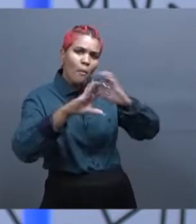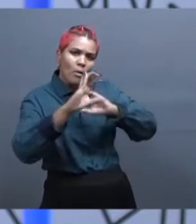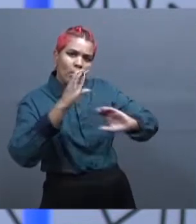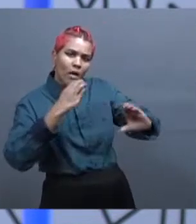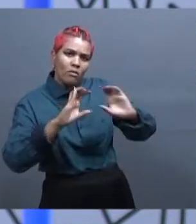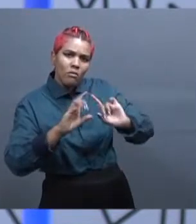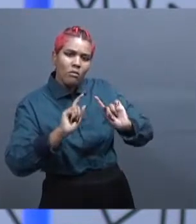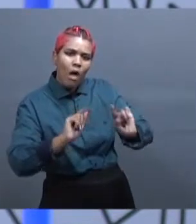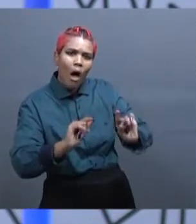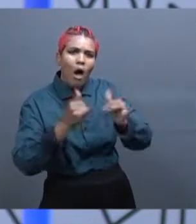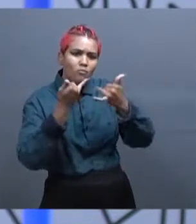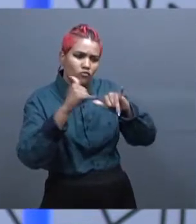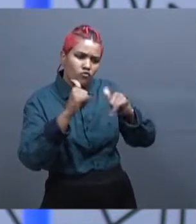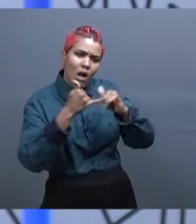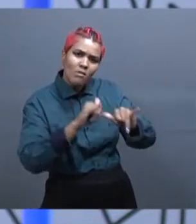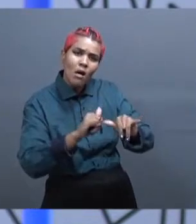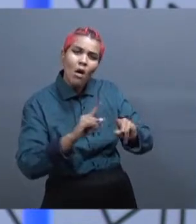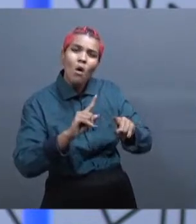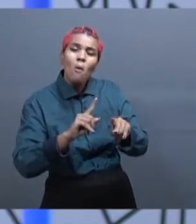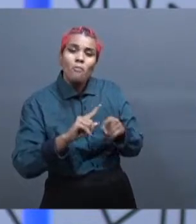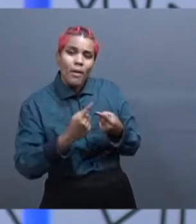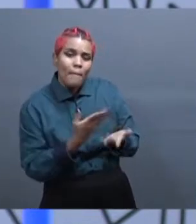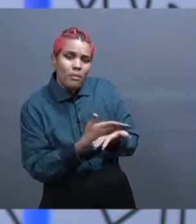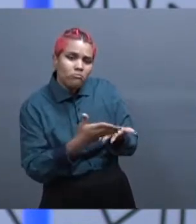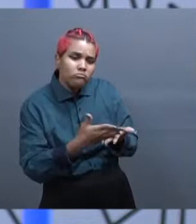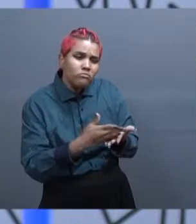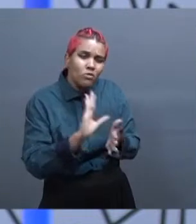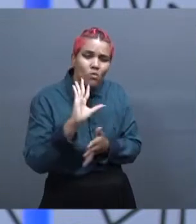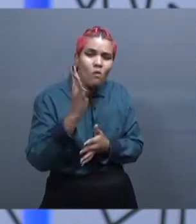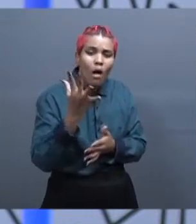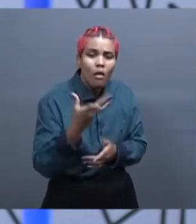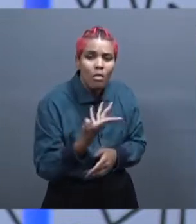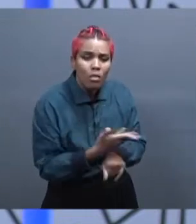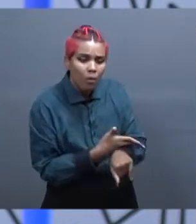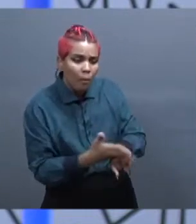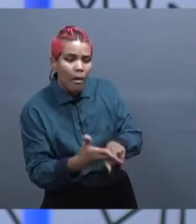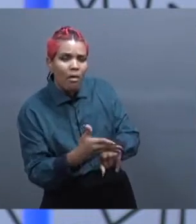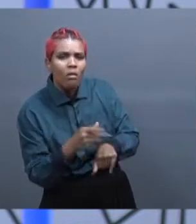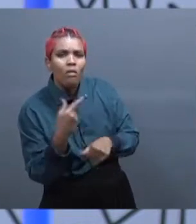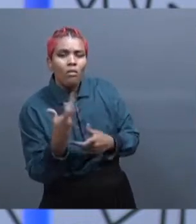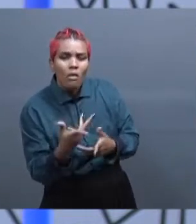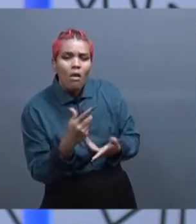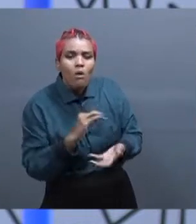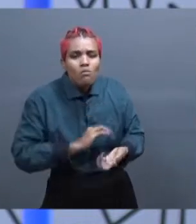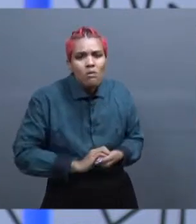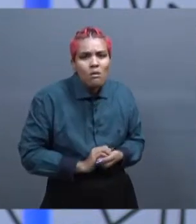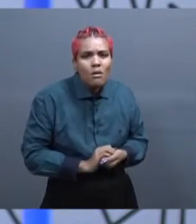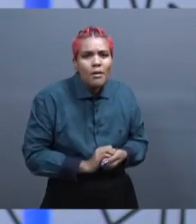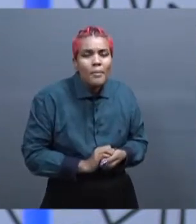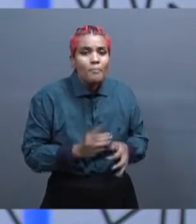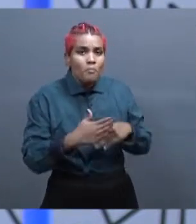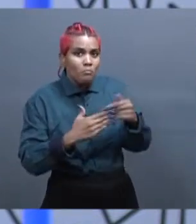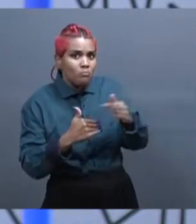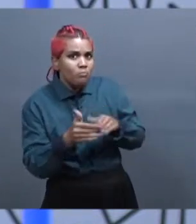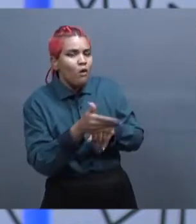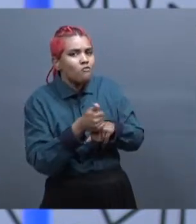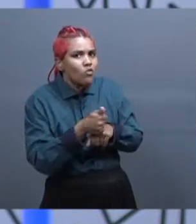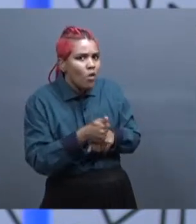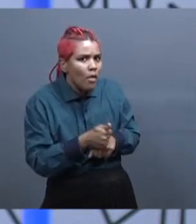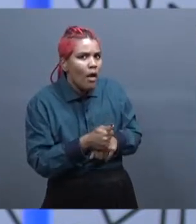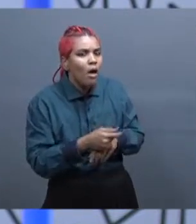à informação né a tendência é que novos profissionais é apareçam com o trabalho de qualidade